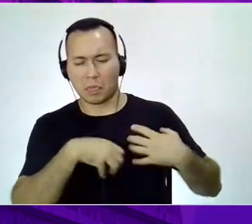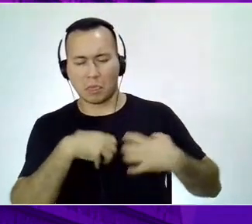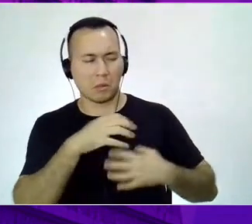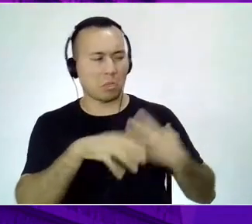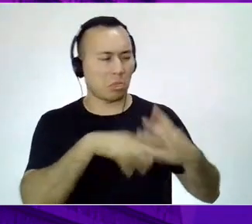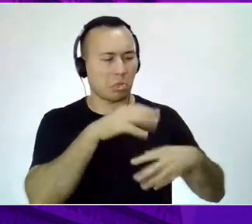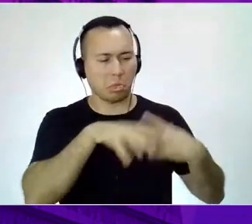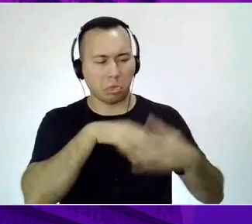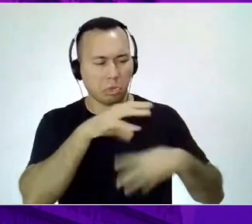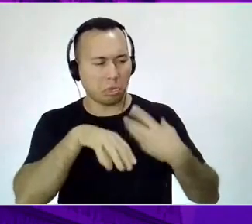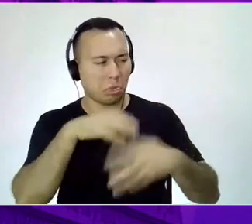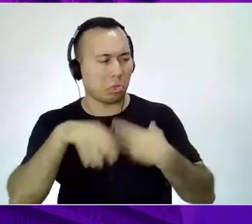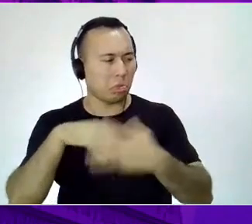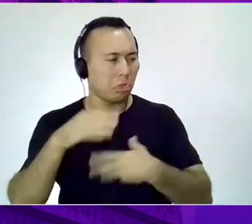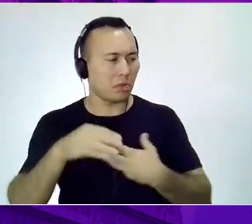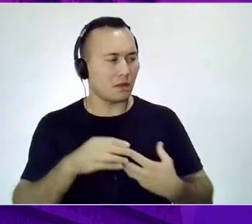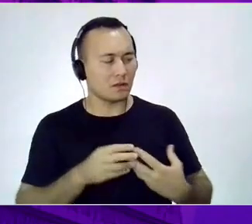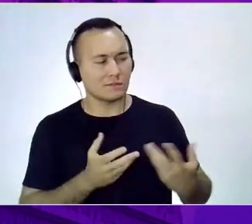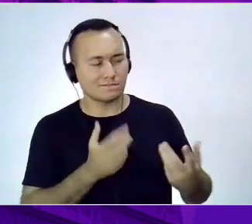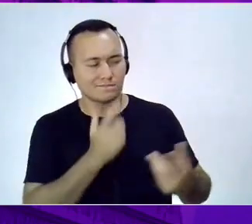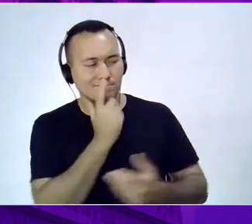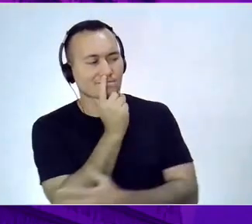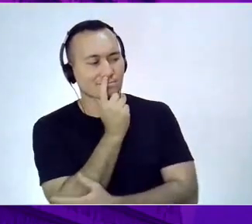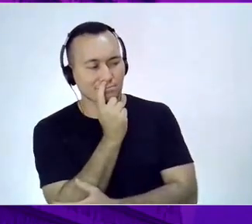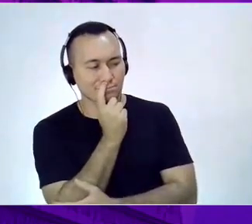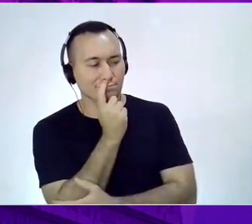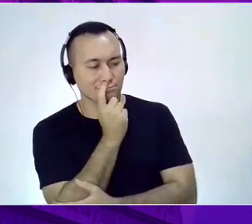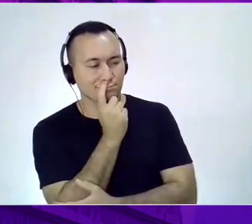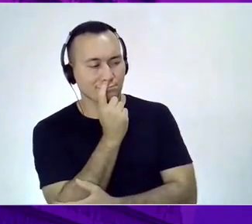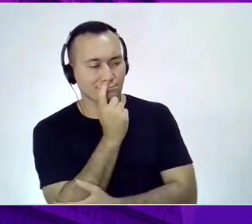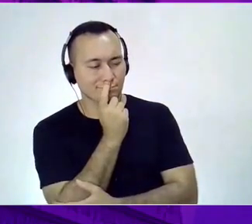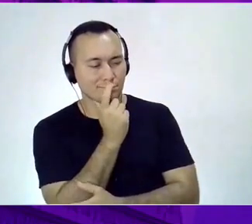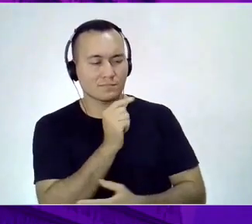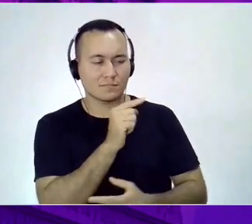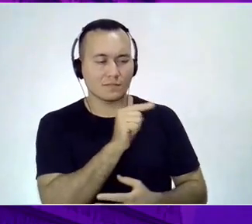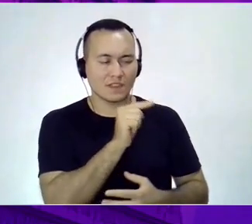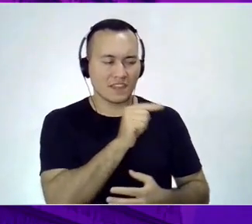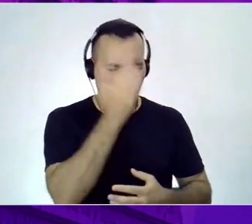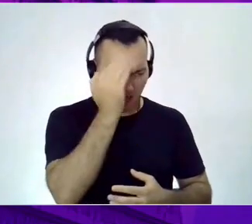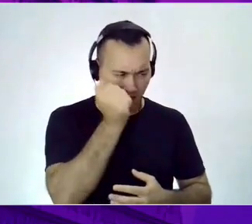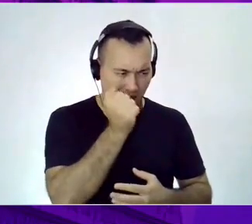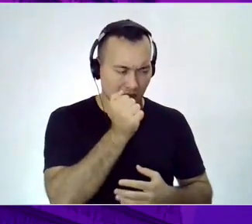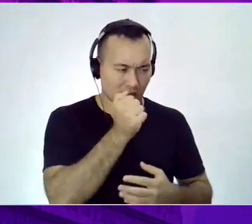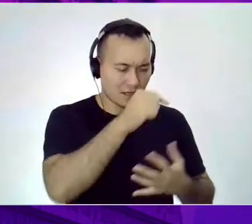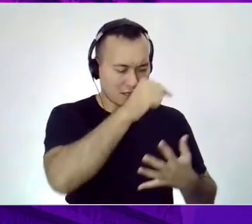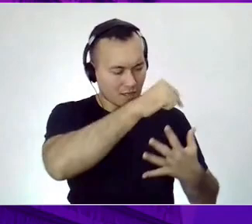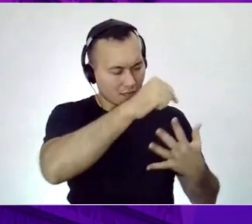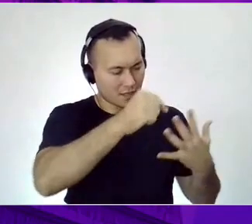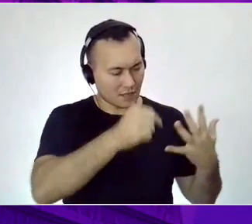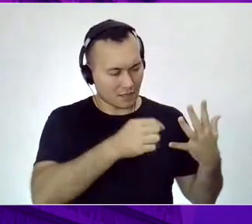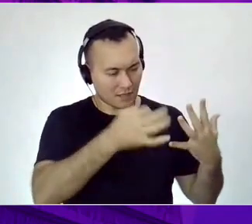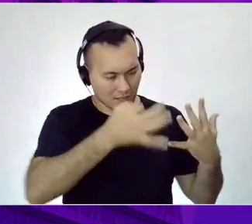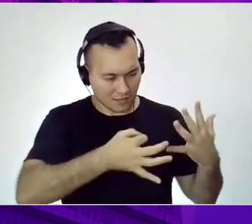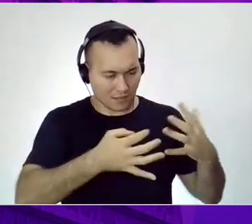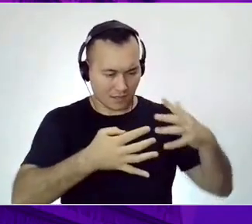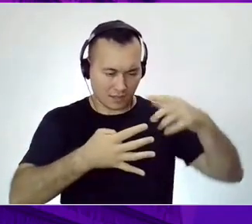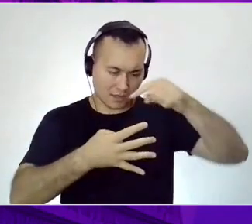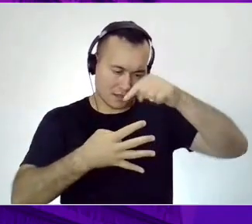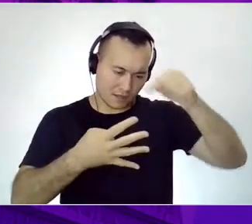continuando esse processo de alimentação com os dados, minha base de dados